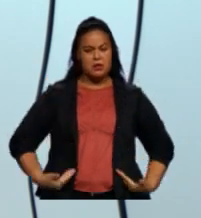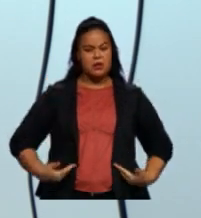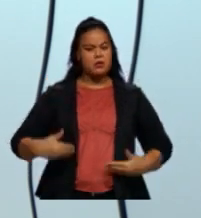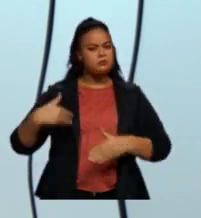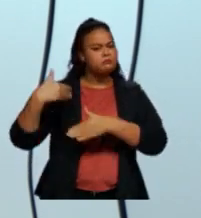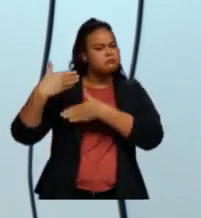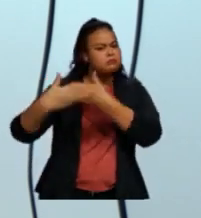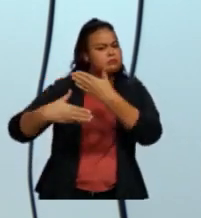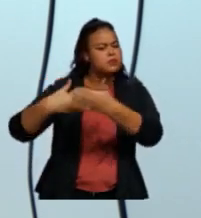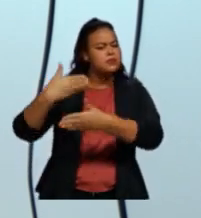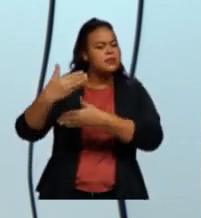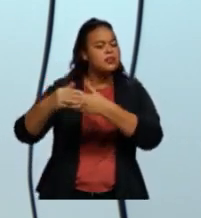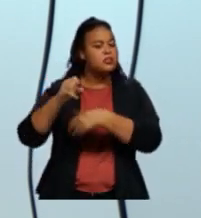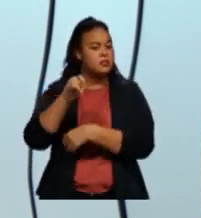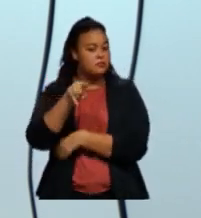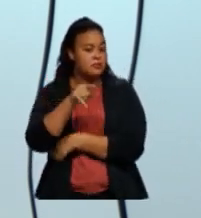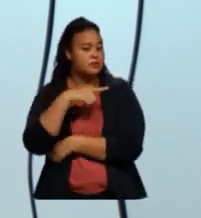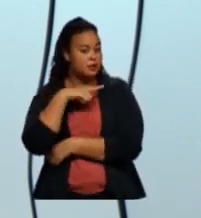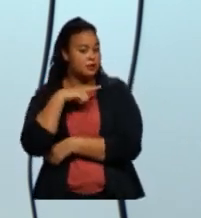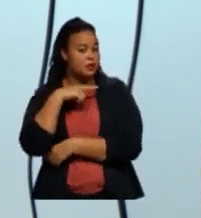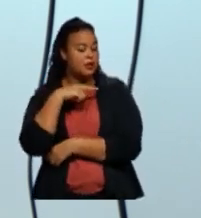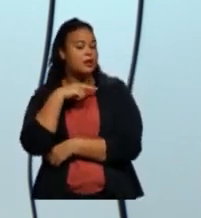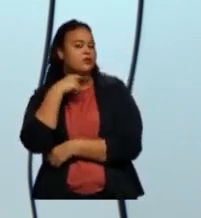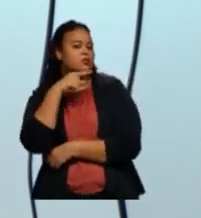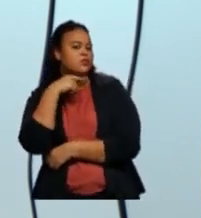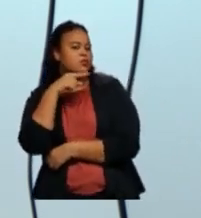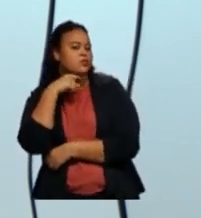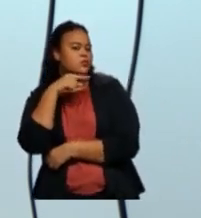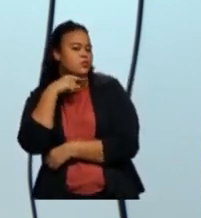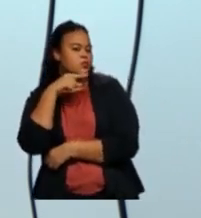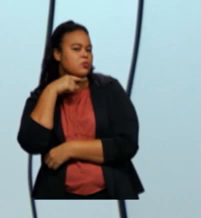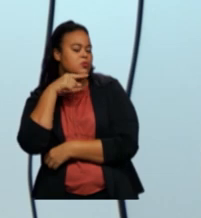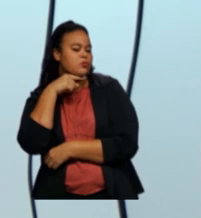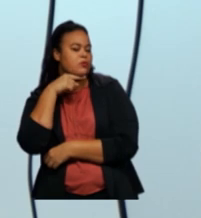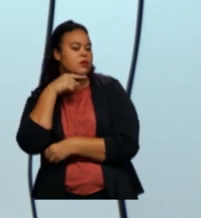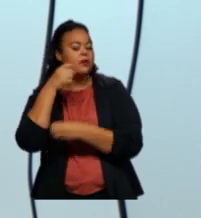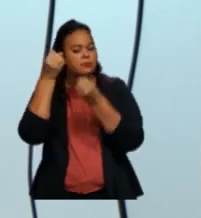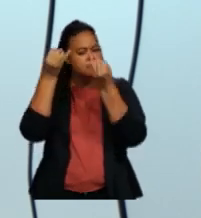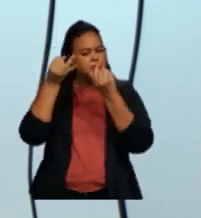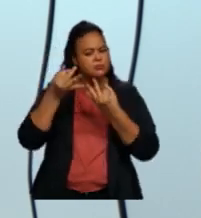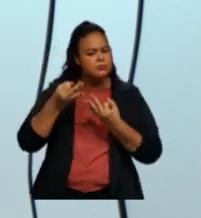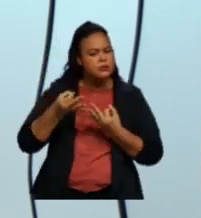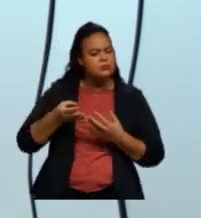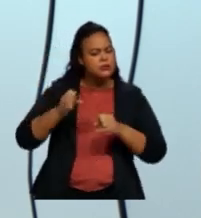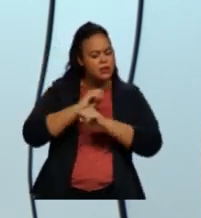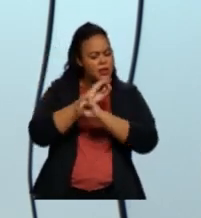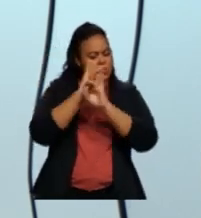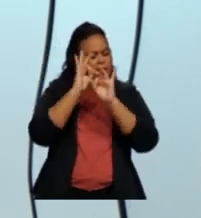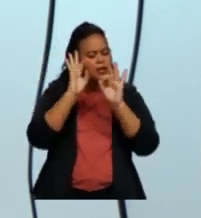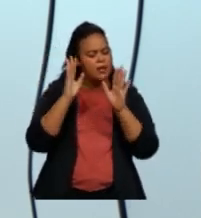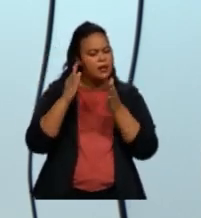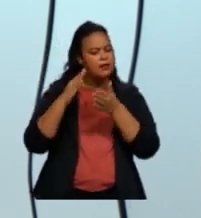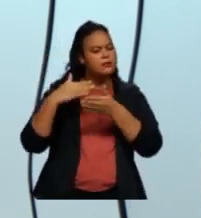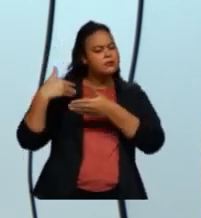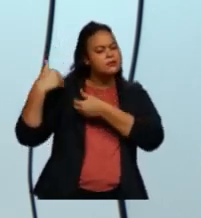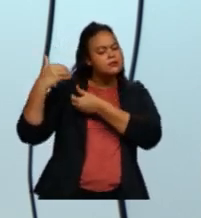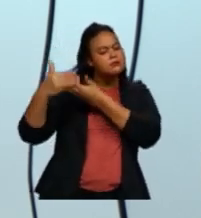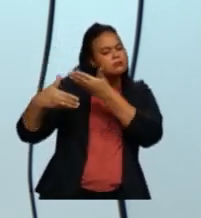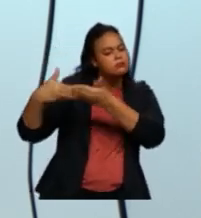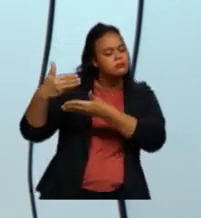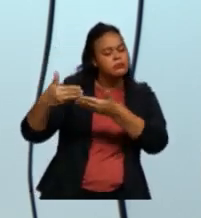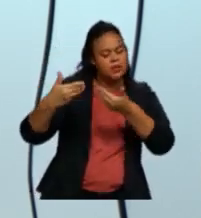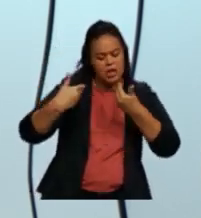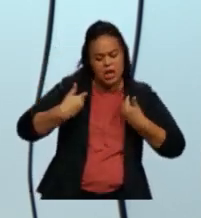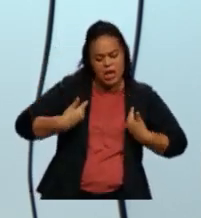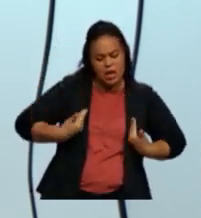está com essas dúvidas e quer algum esclarecimento. Nessa fase da adolescência,